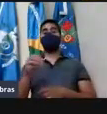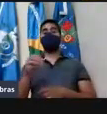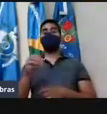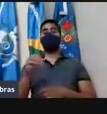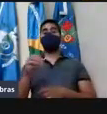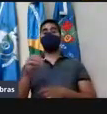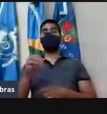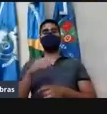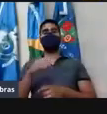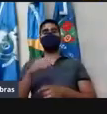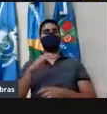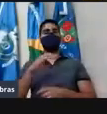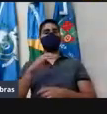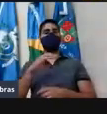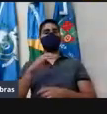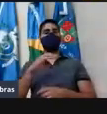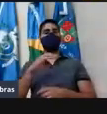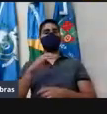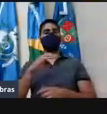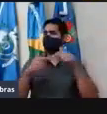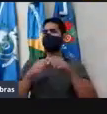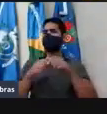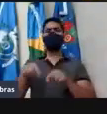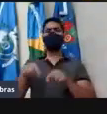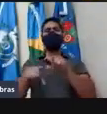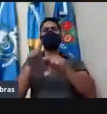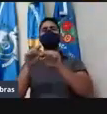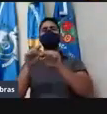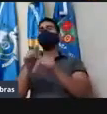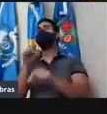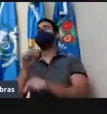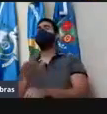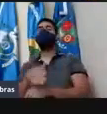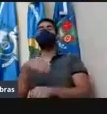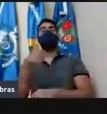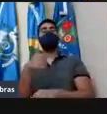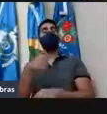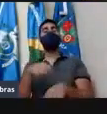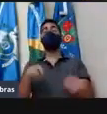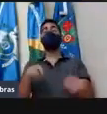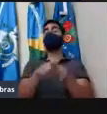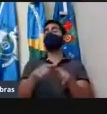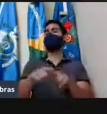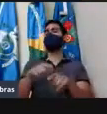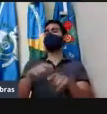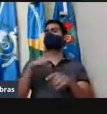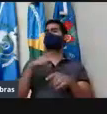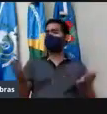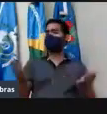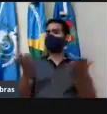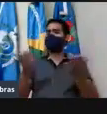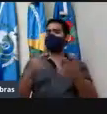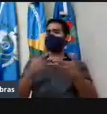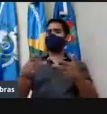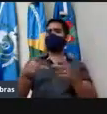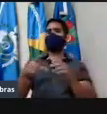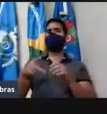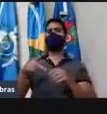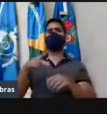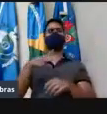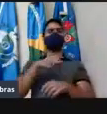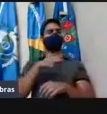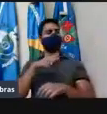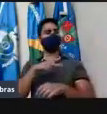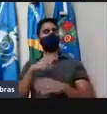trabalhar com muita clareza, escolher o modelo, e como vai ter muito investimento privado, porque a